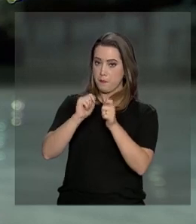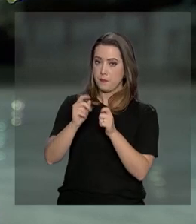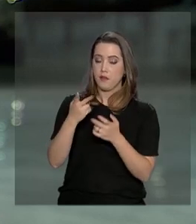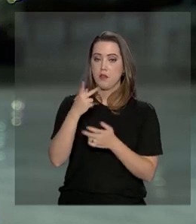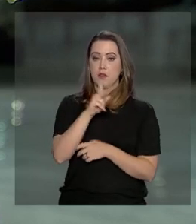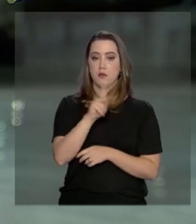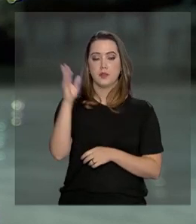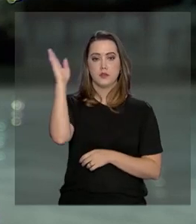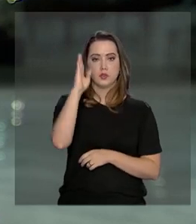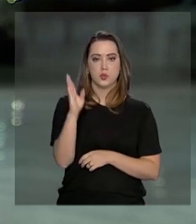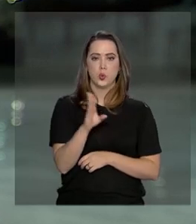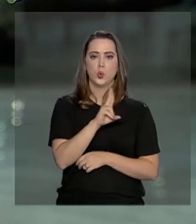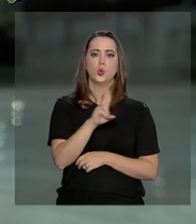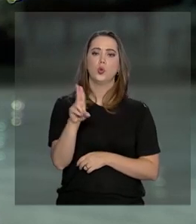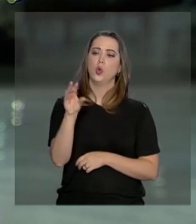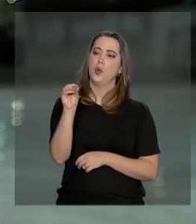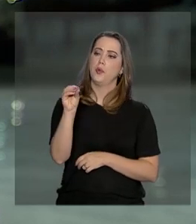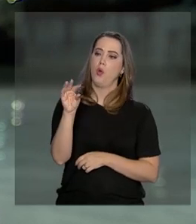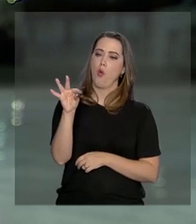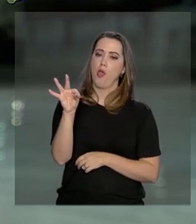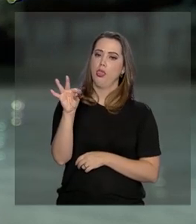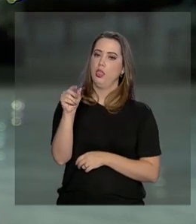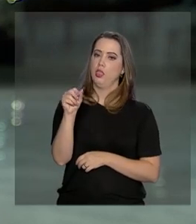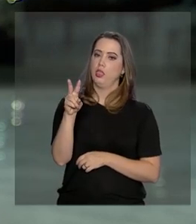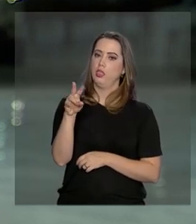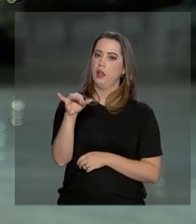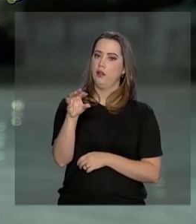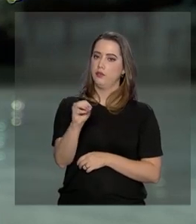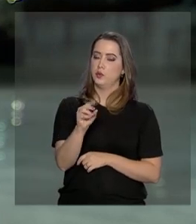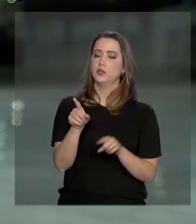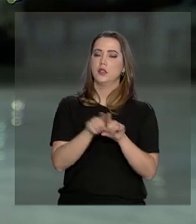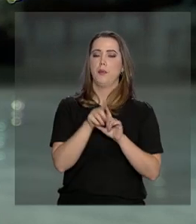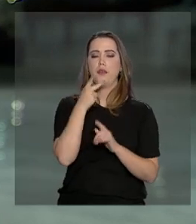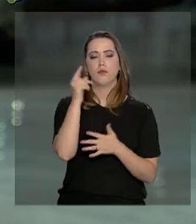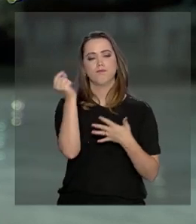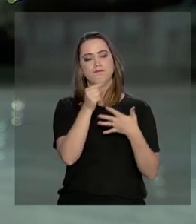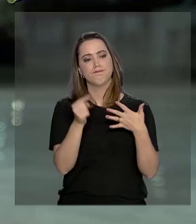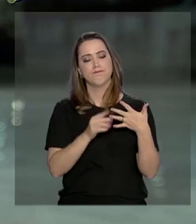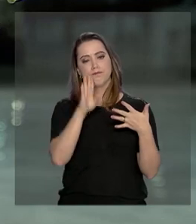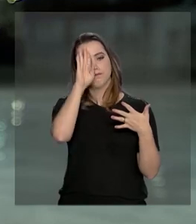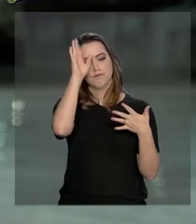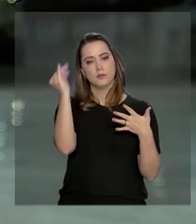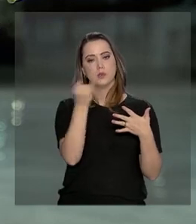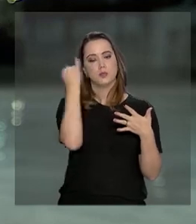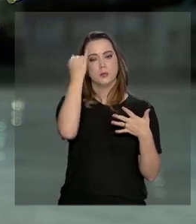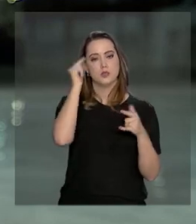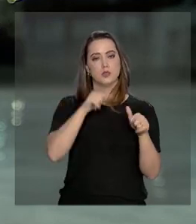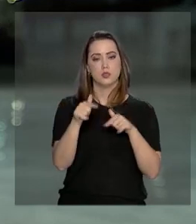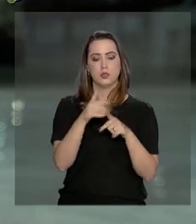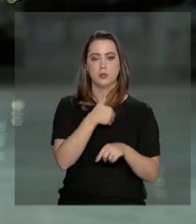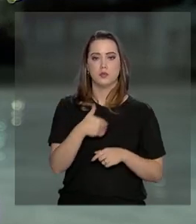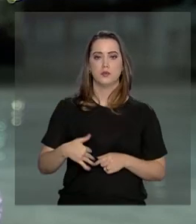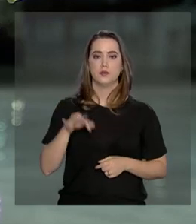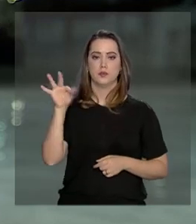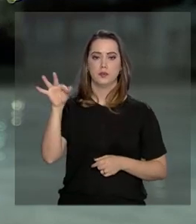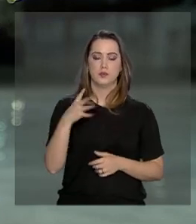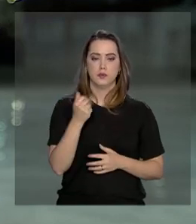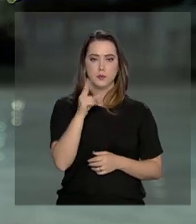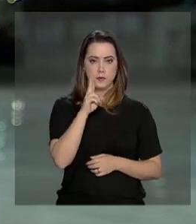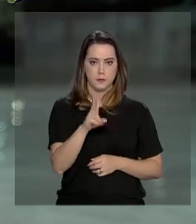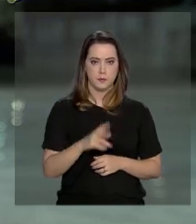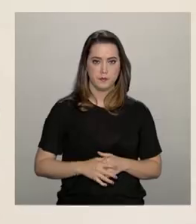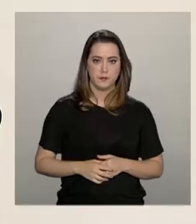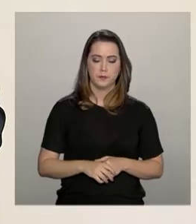República, Otávio do Rego Barros, também destacou algumas ações importantes pelo governo federal. Vamos acompanhar.